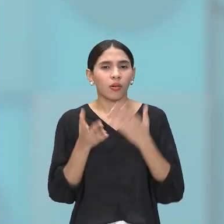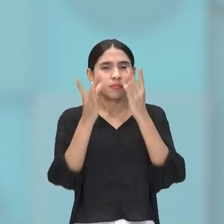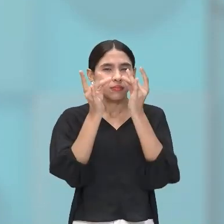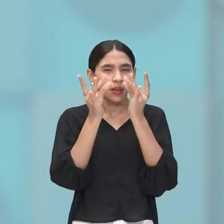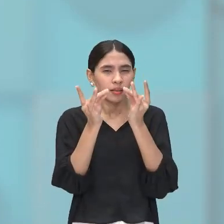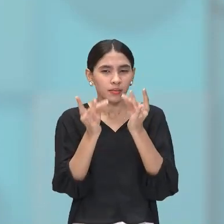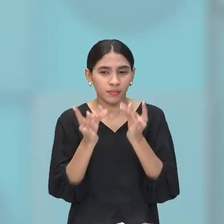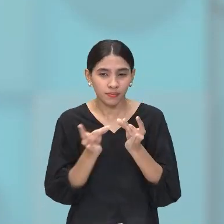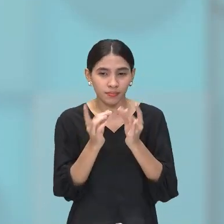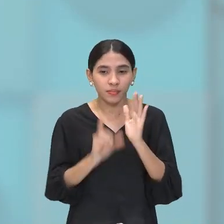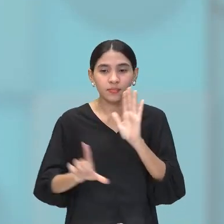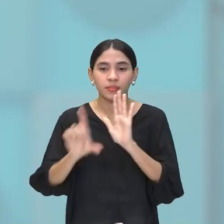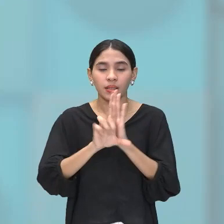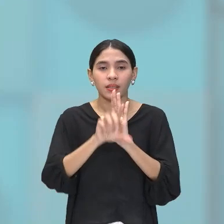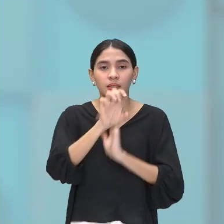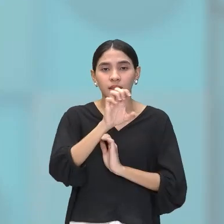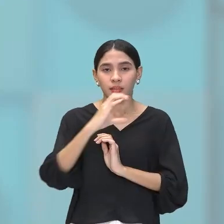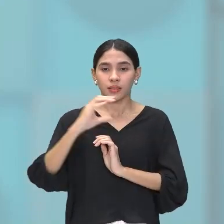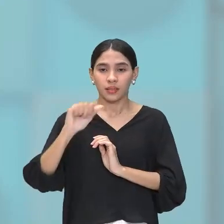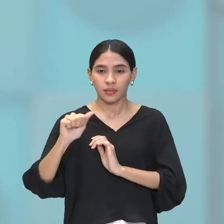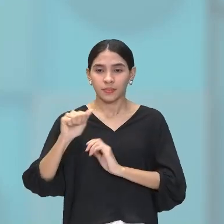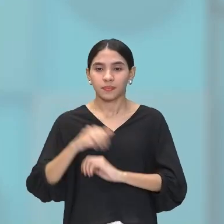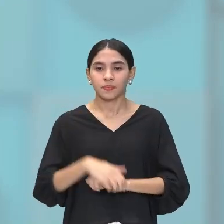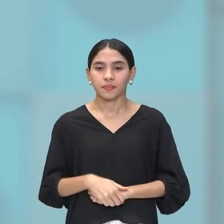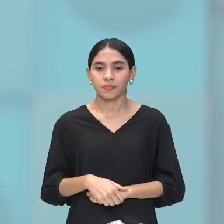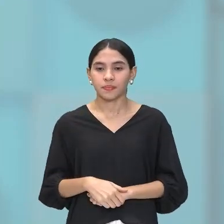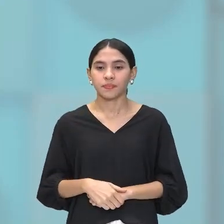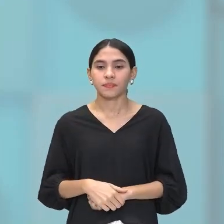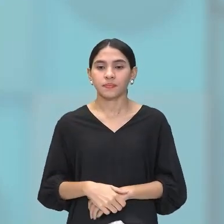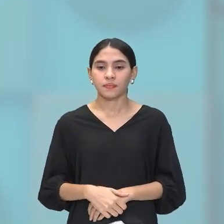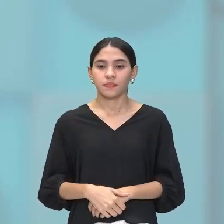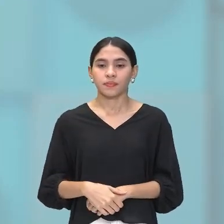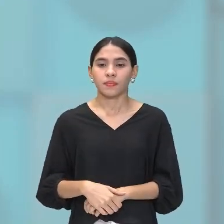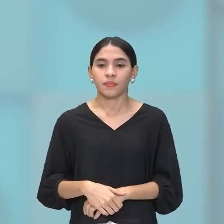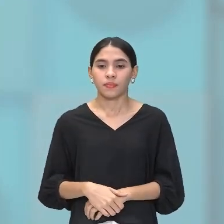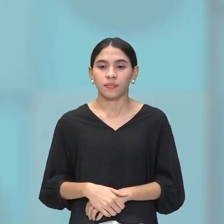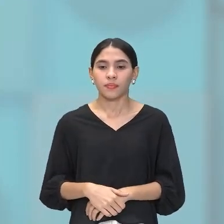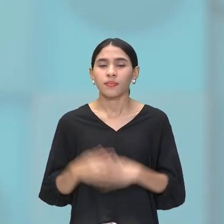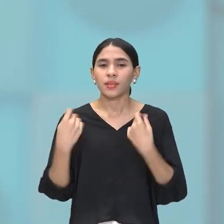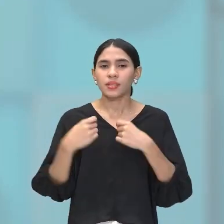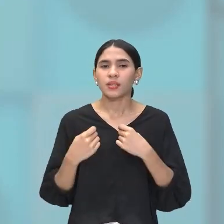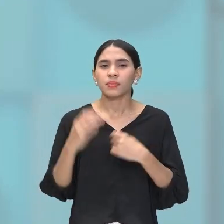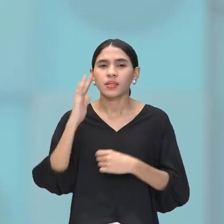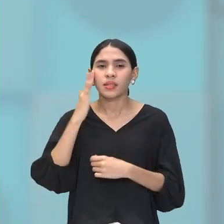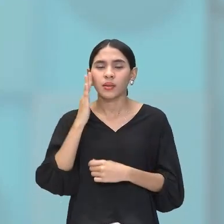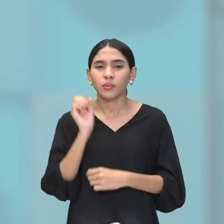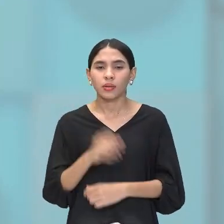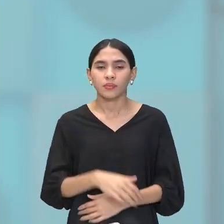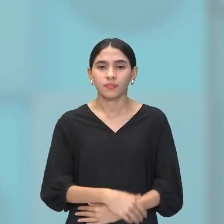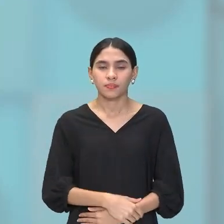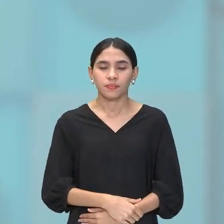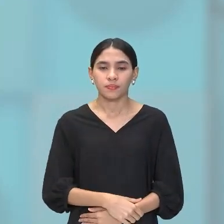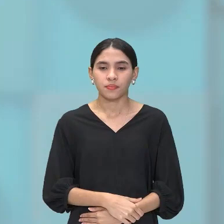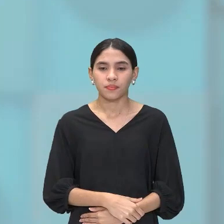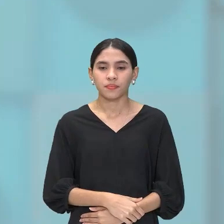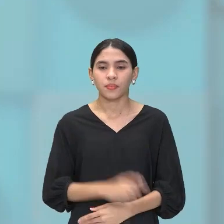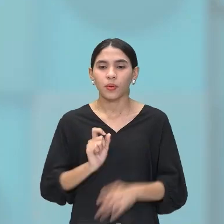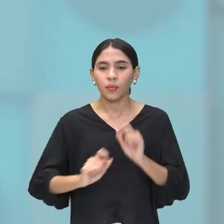sobre essa lei, sobre o ECA, não é? O que a gente tem que entender? Vamos conhecer um pouco sobre o que